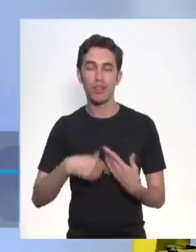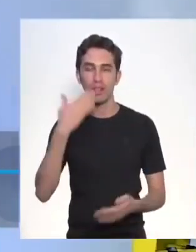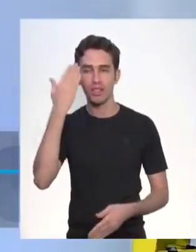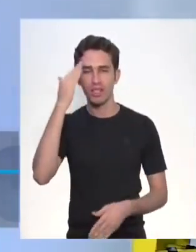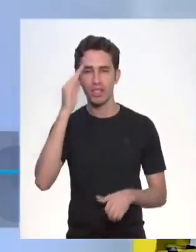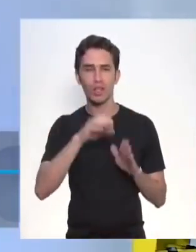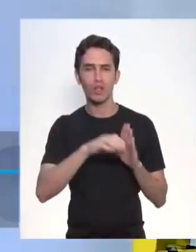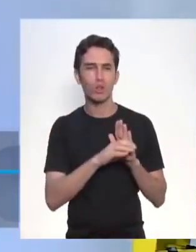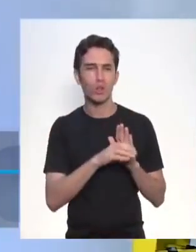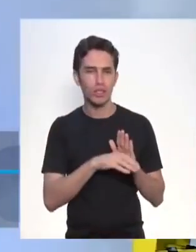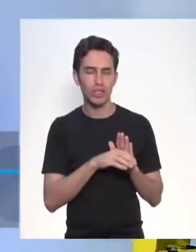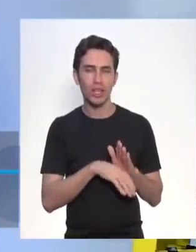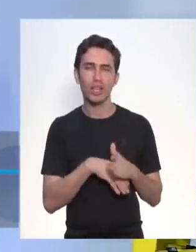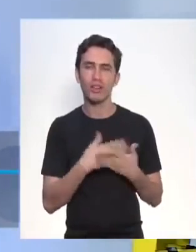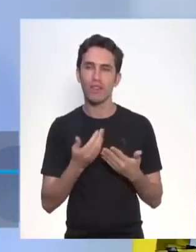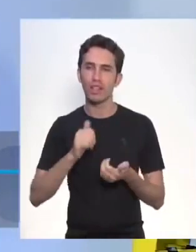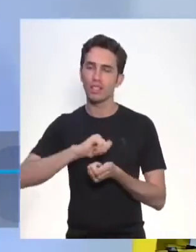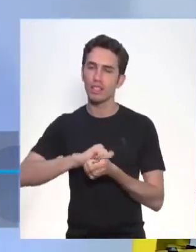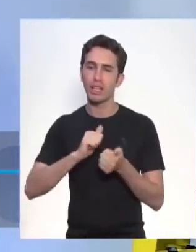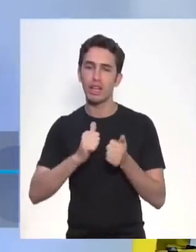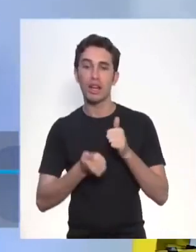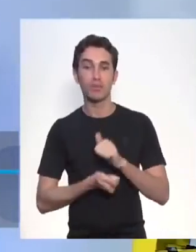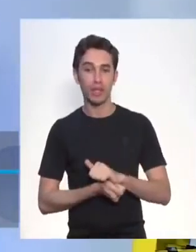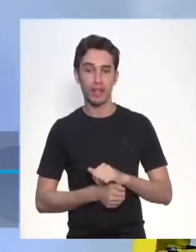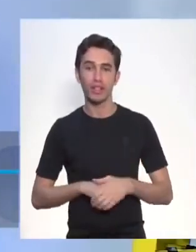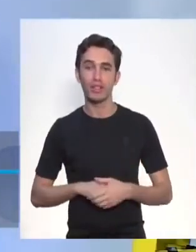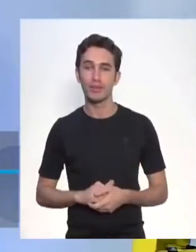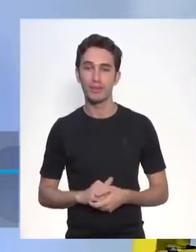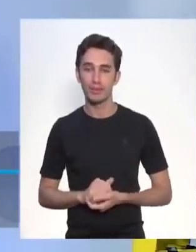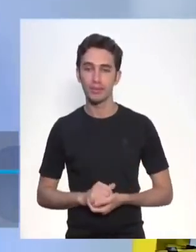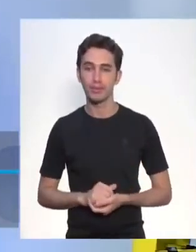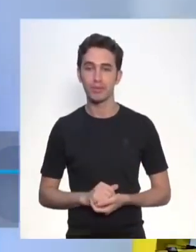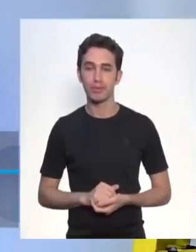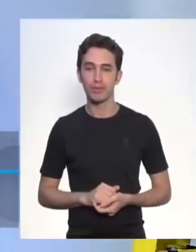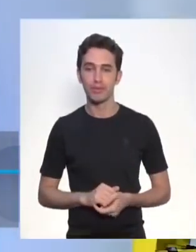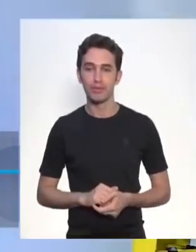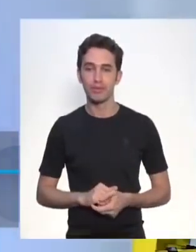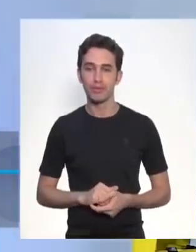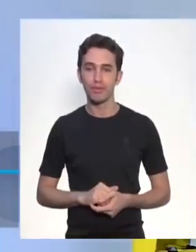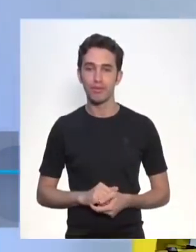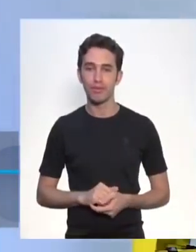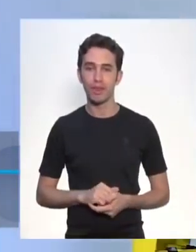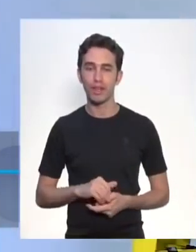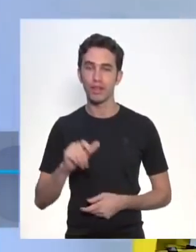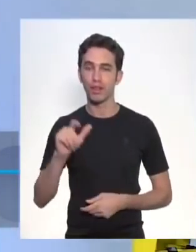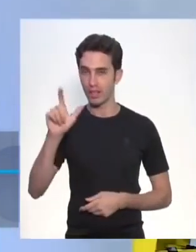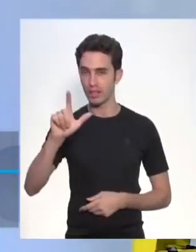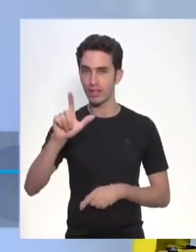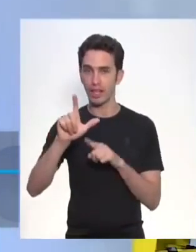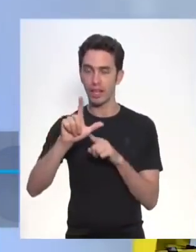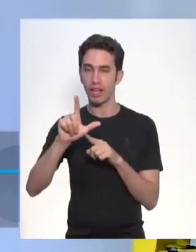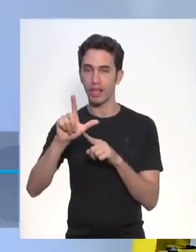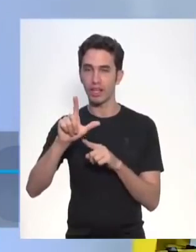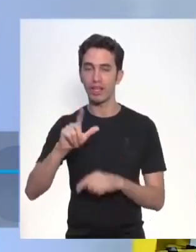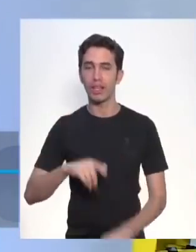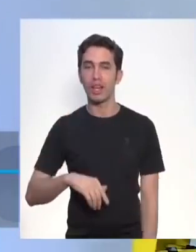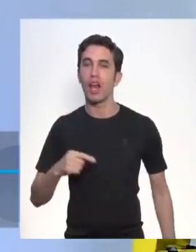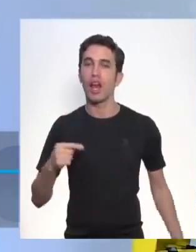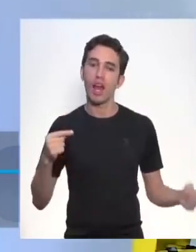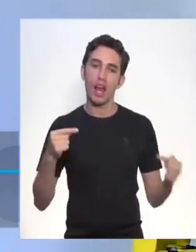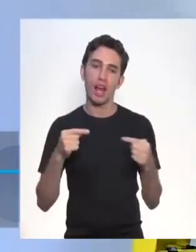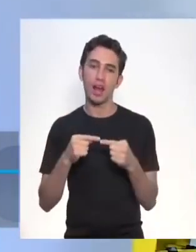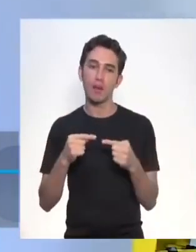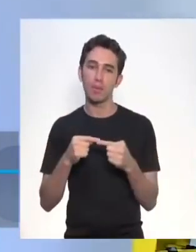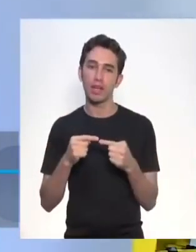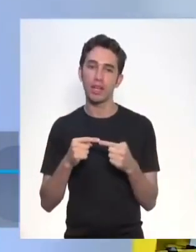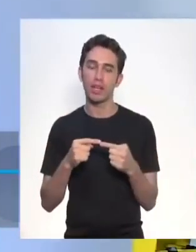vai de repente, se ajustando e mudando, não é isso? Então, olha, esse L aqui, ou seja, a quantidade de litros necessário